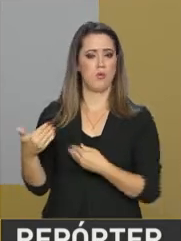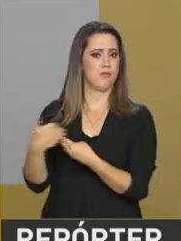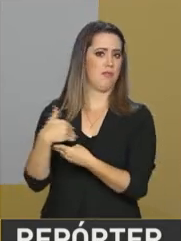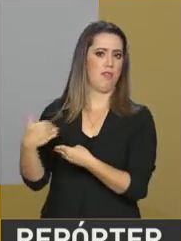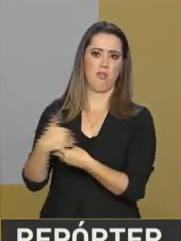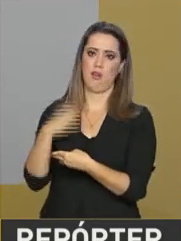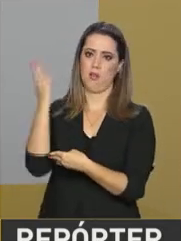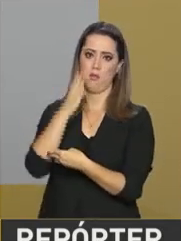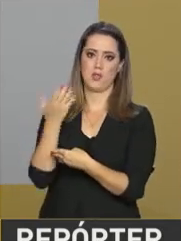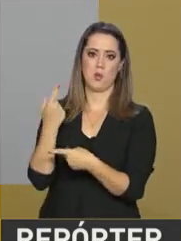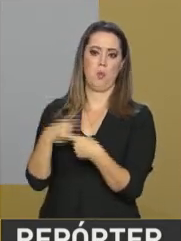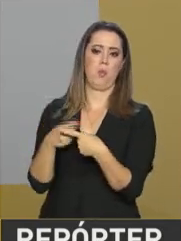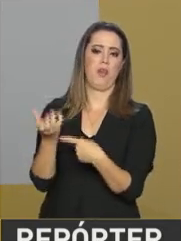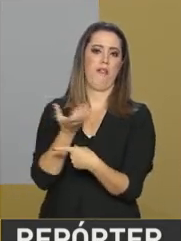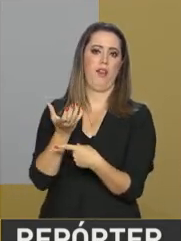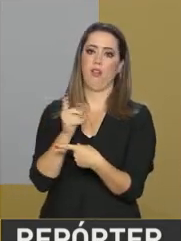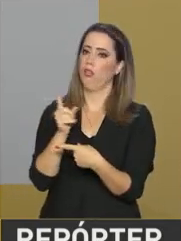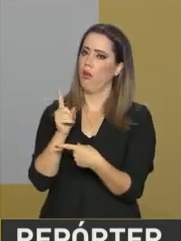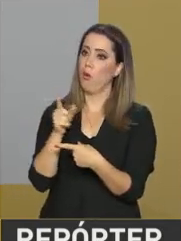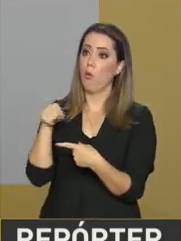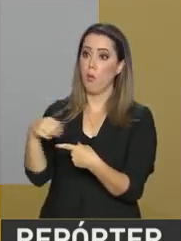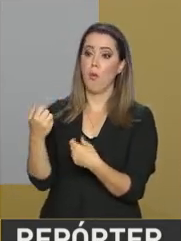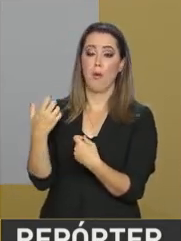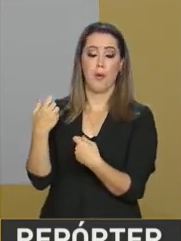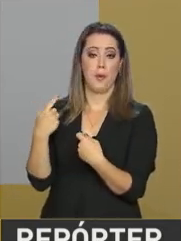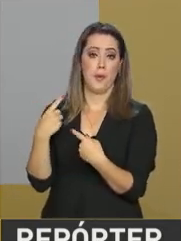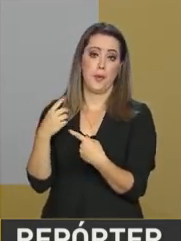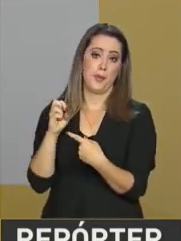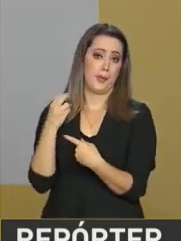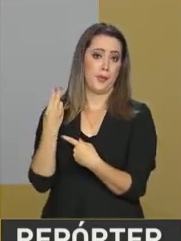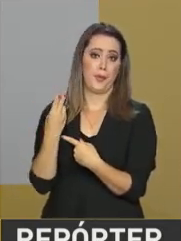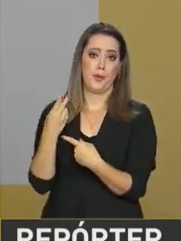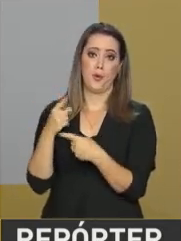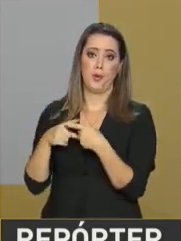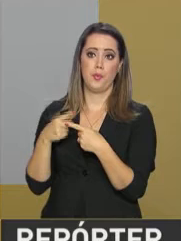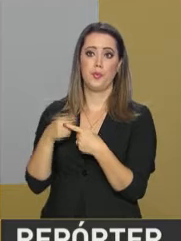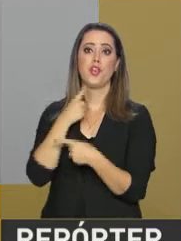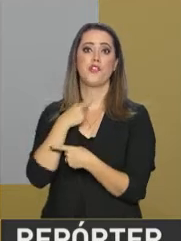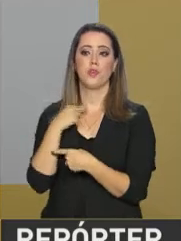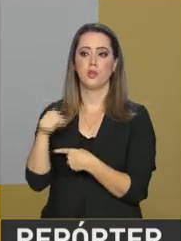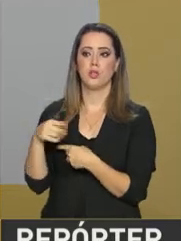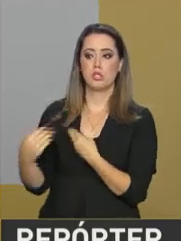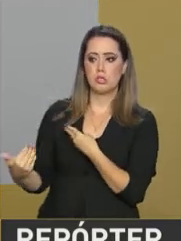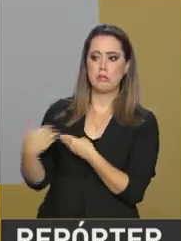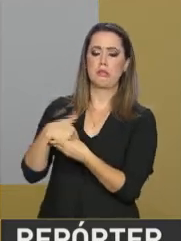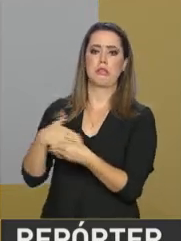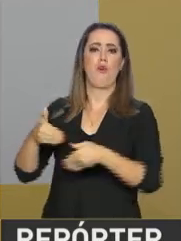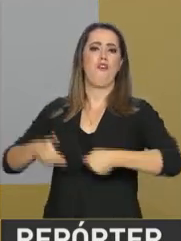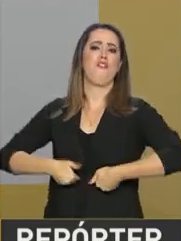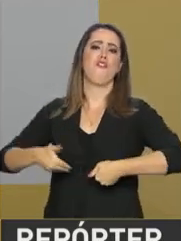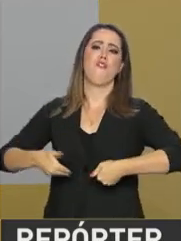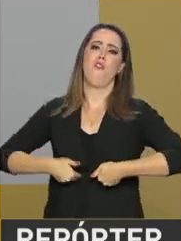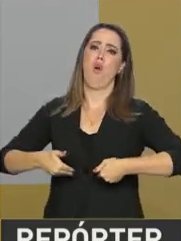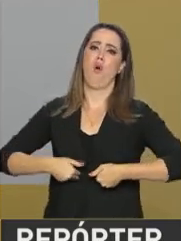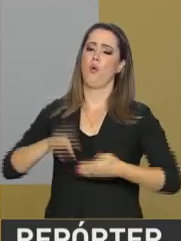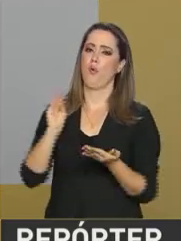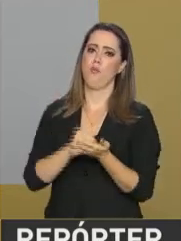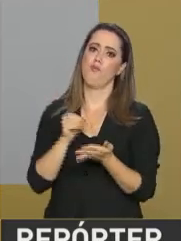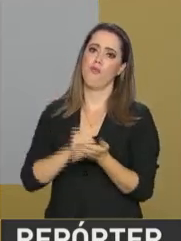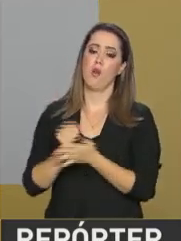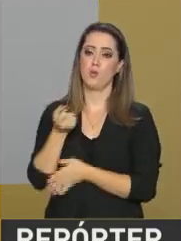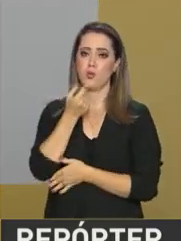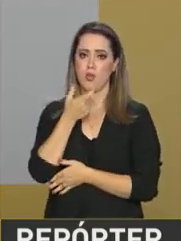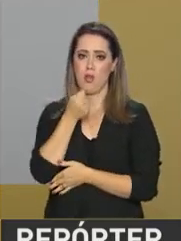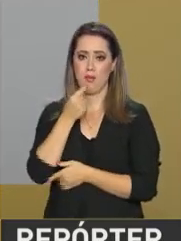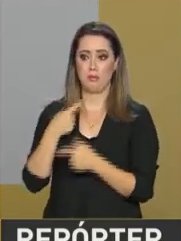pra cá porque queria o que quiserem porque queria o que desejasse eles saíram por fome sair por falta de medicamento